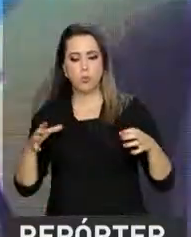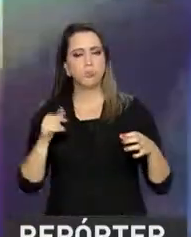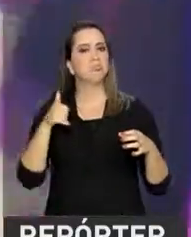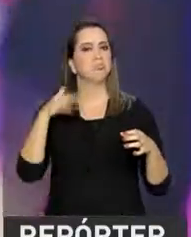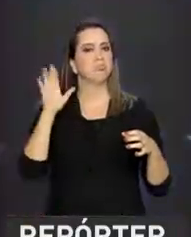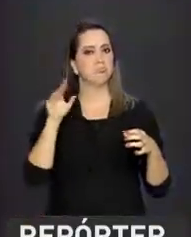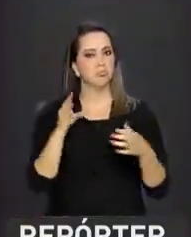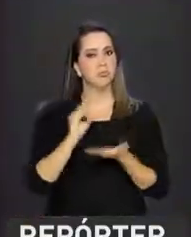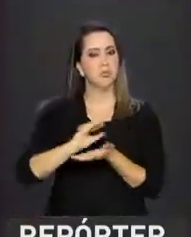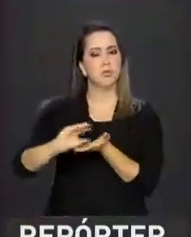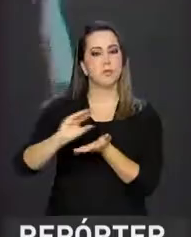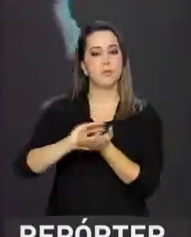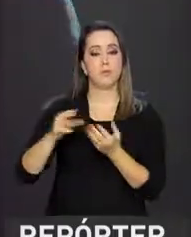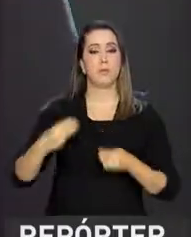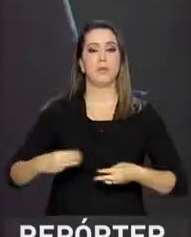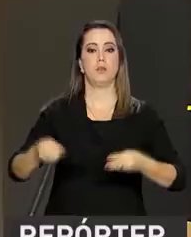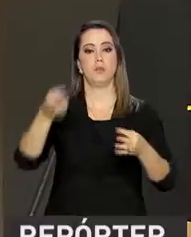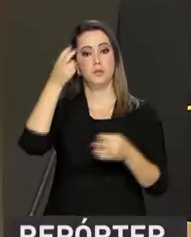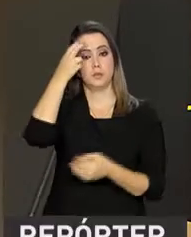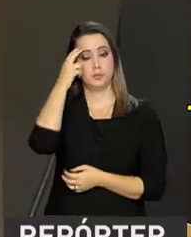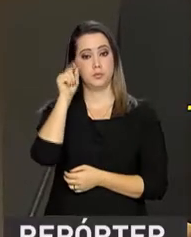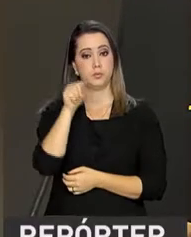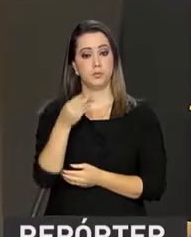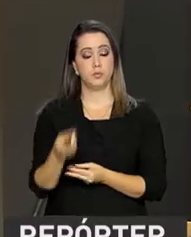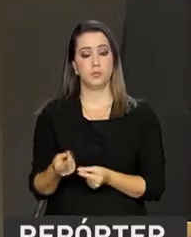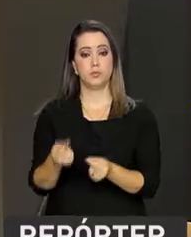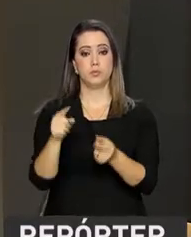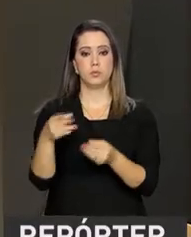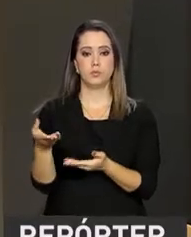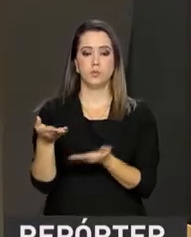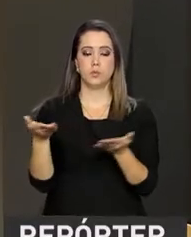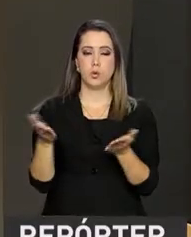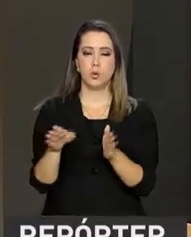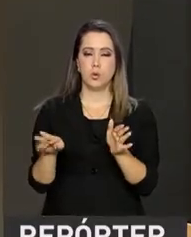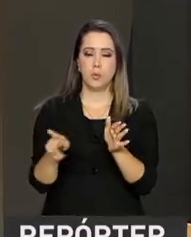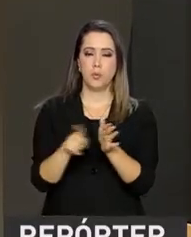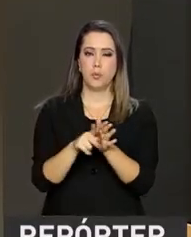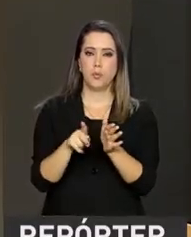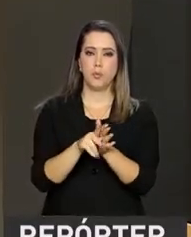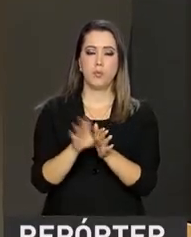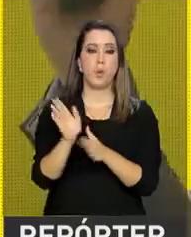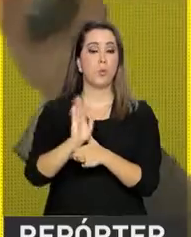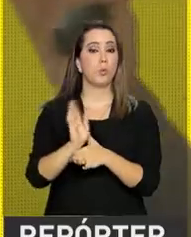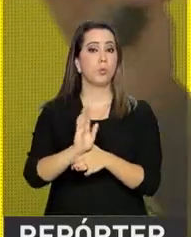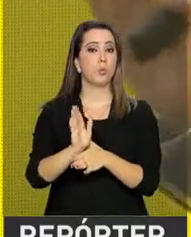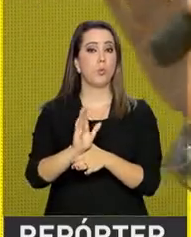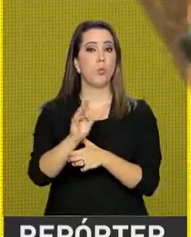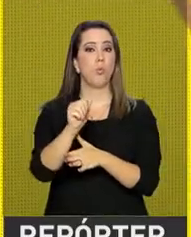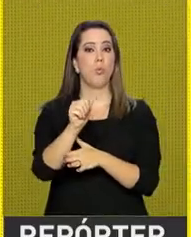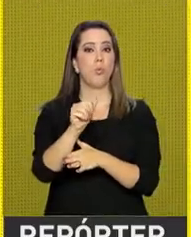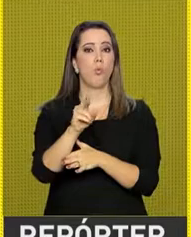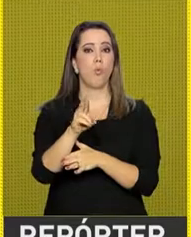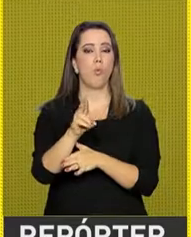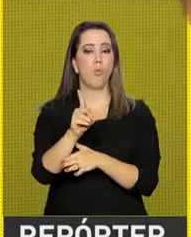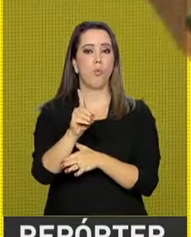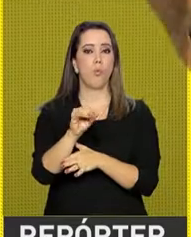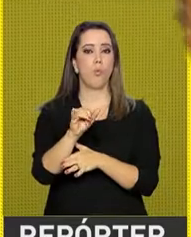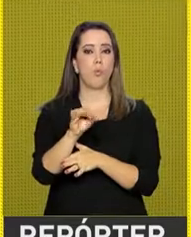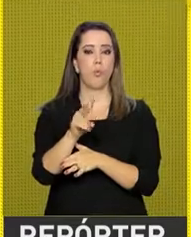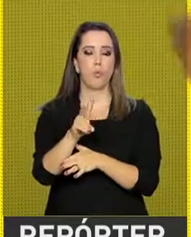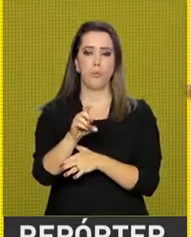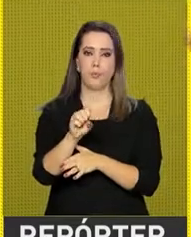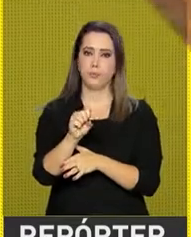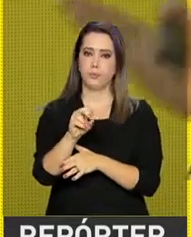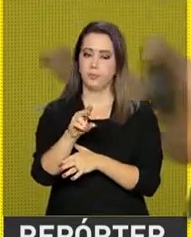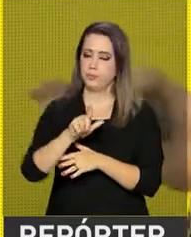já disponibilizado pelo Ministério da Cultura. Os recursos vêm do Fundo Setorial do Audiovisual. O objetivo é incentivar a